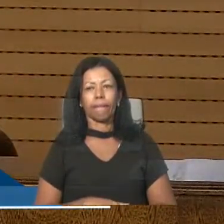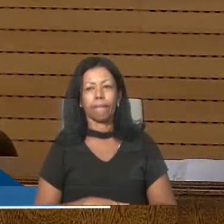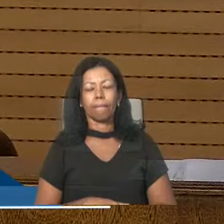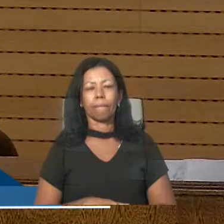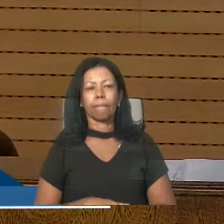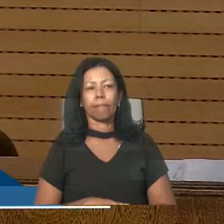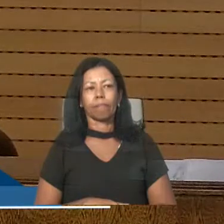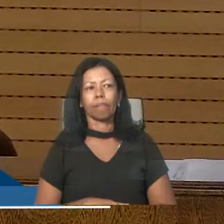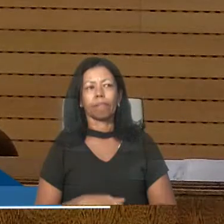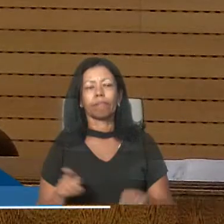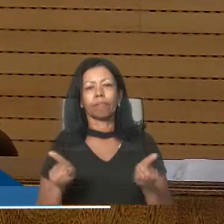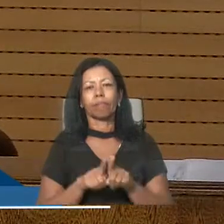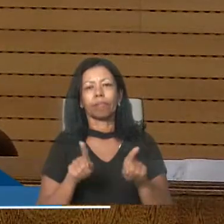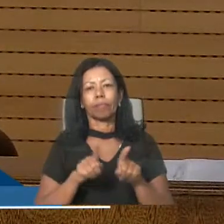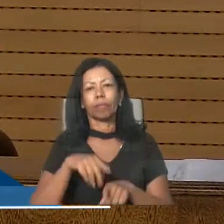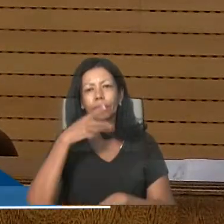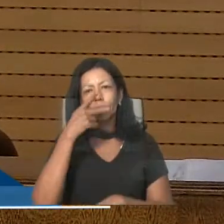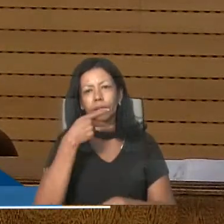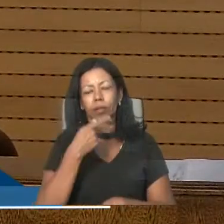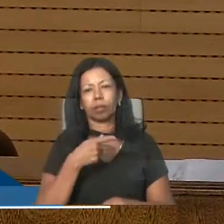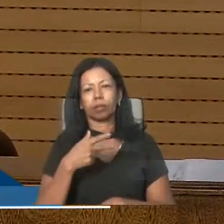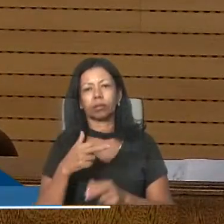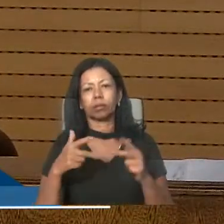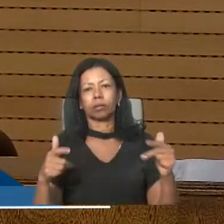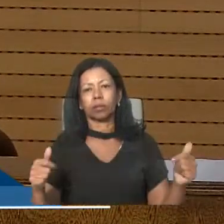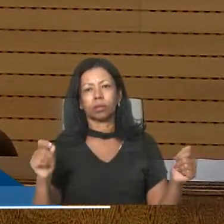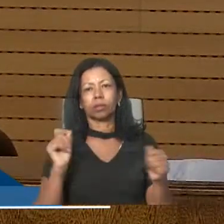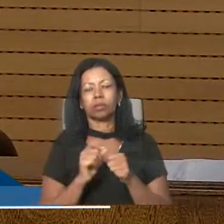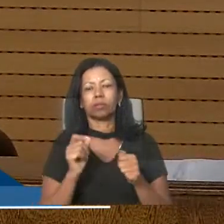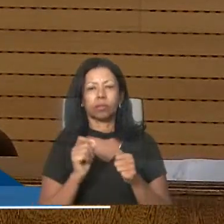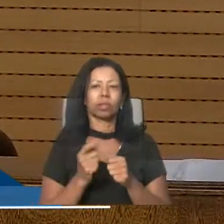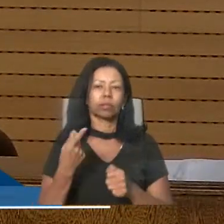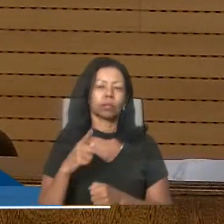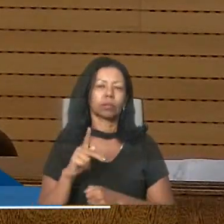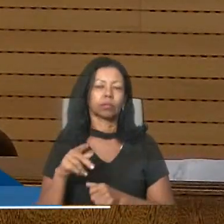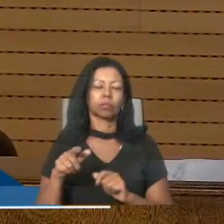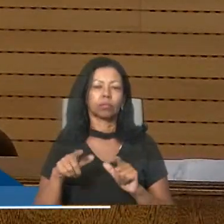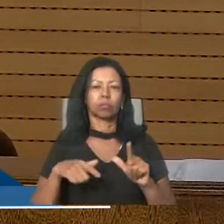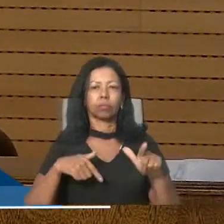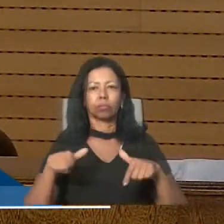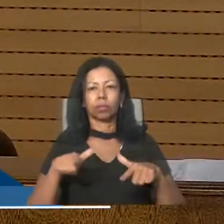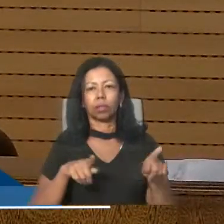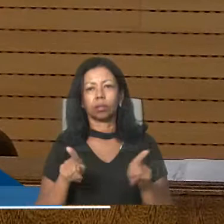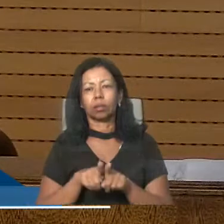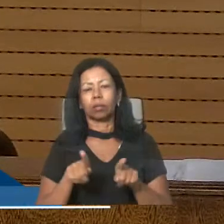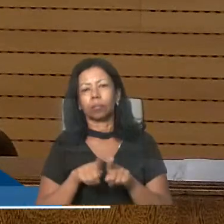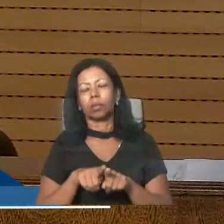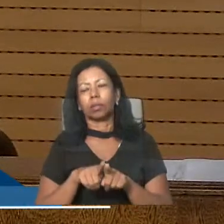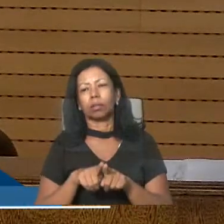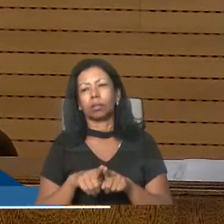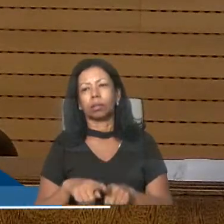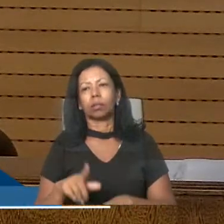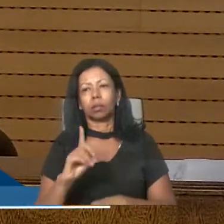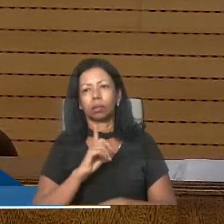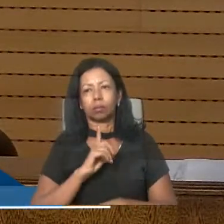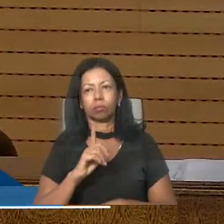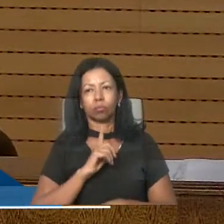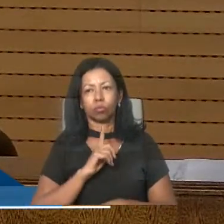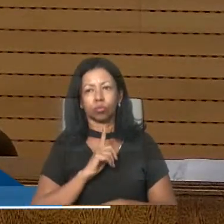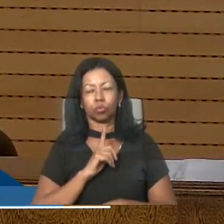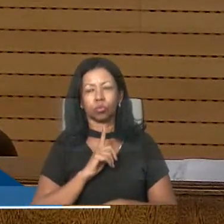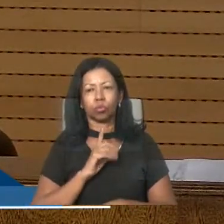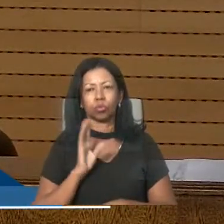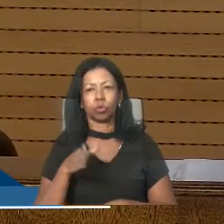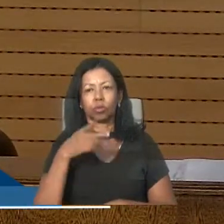Por fim, no que diz respeito ao aspecto material da propositura, também não se vislumbra em se ter qualquer dispositivo